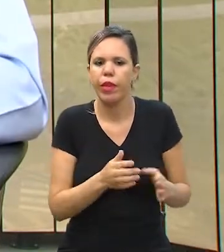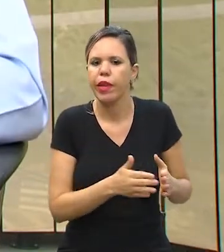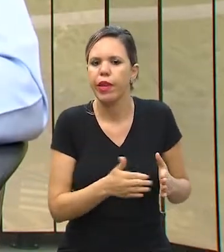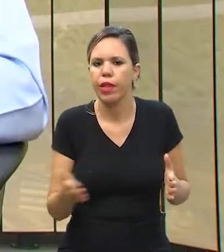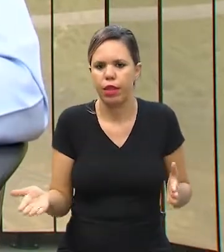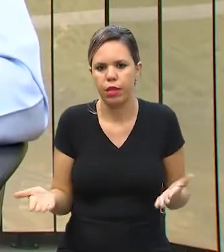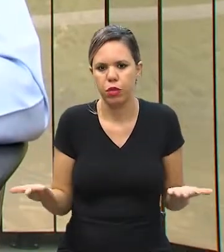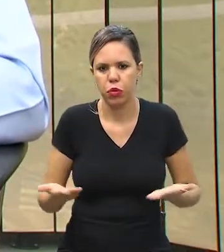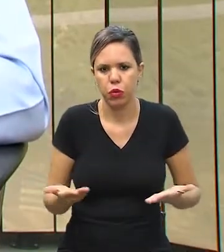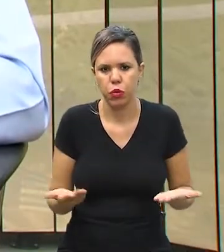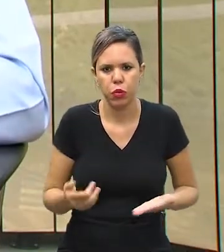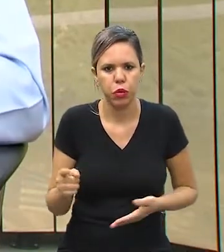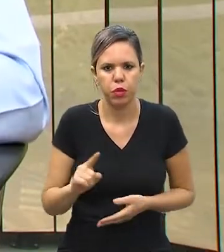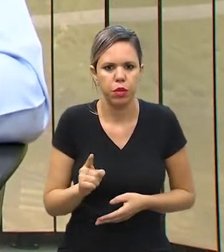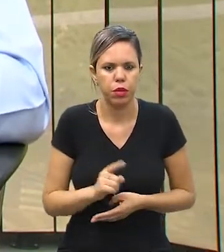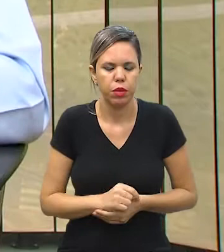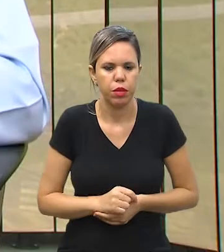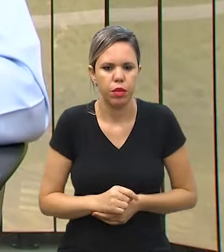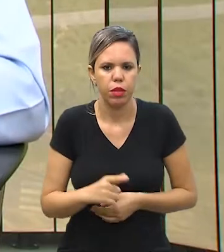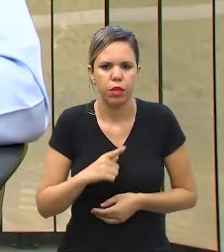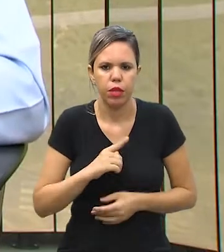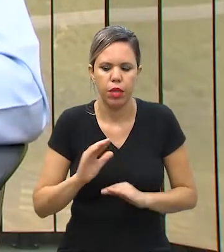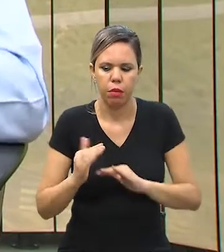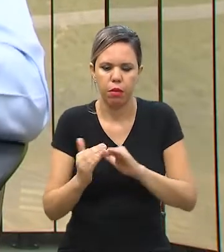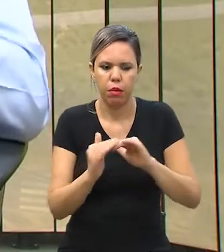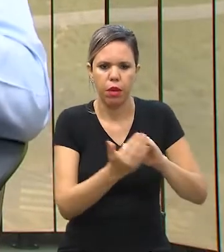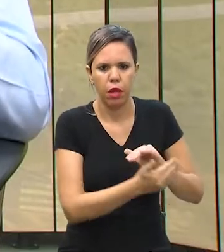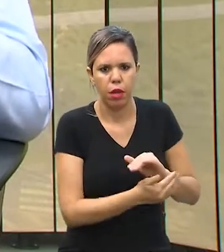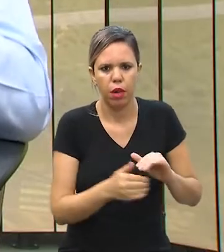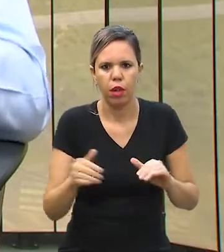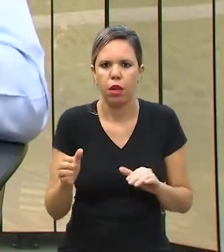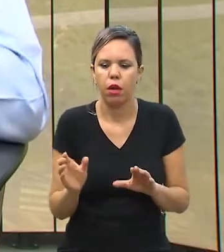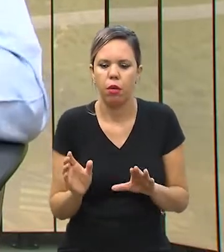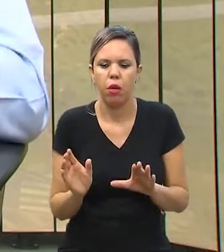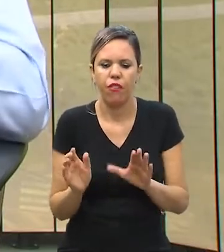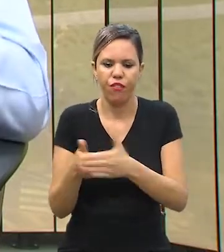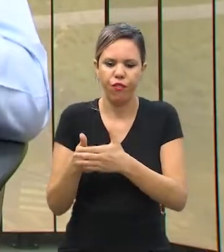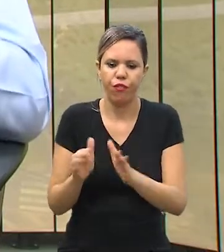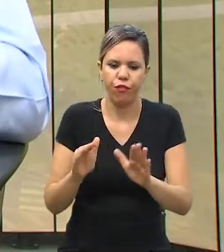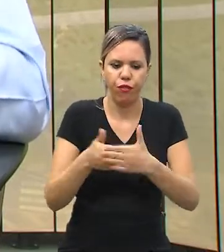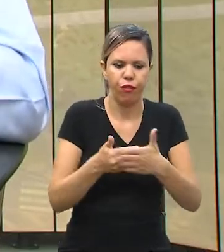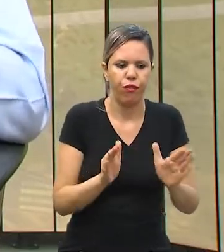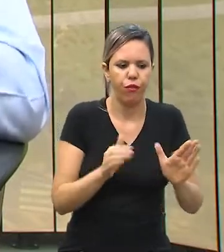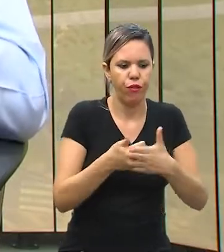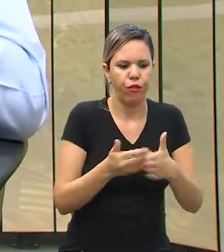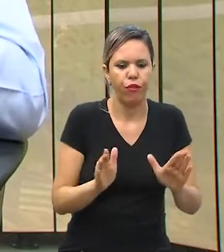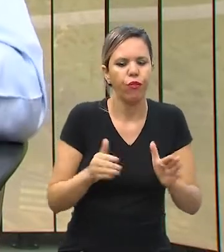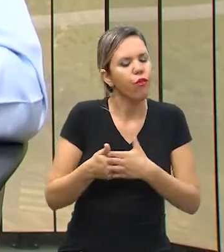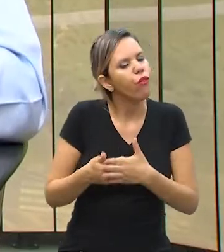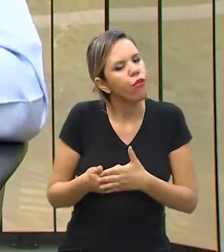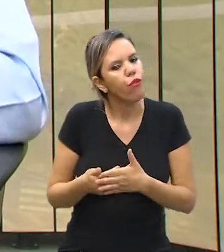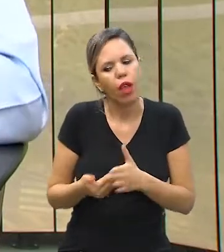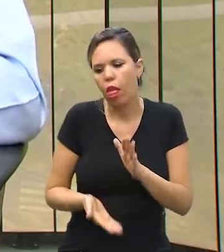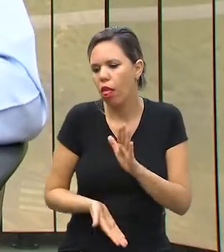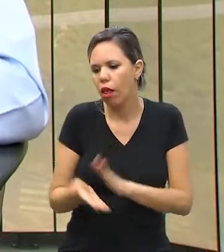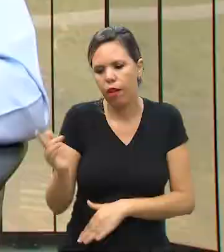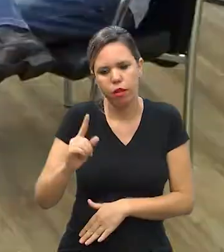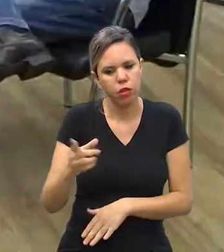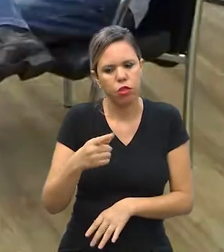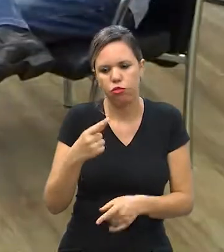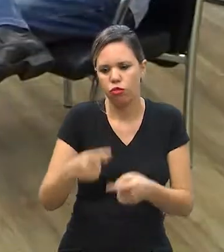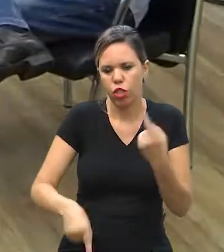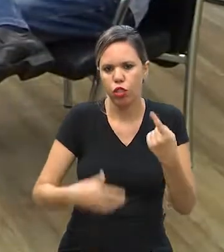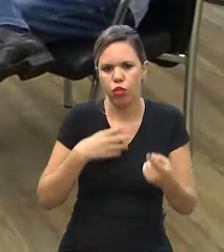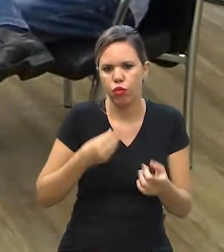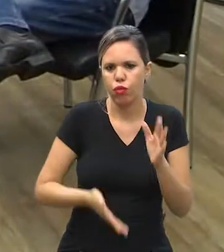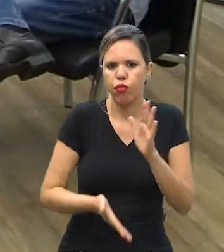ali, e hoje já não, hoje tem bairros aí que eles são mais reservados, as pessoas não saem, não deixam os filhos sair. É uma bolha, né,